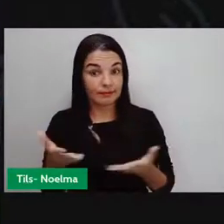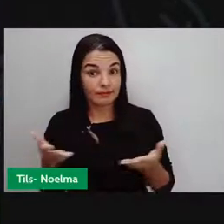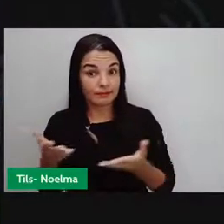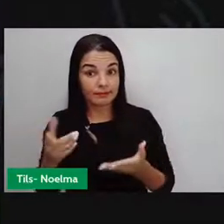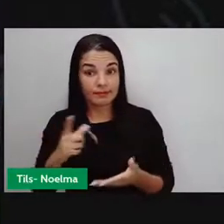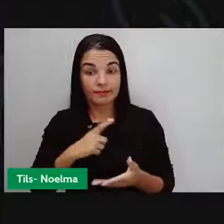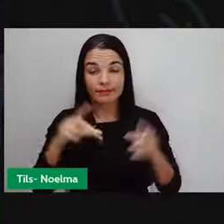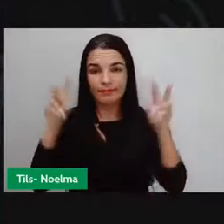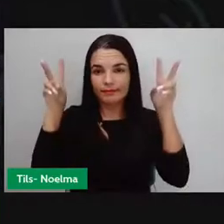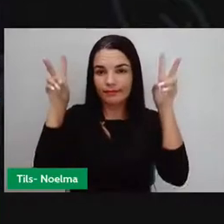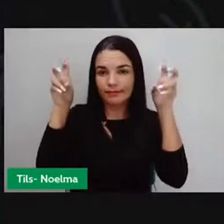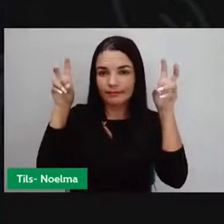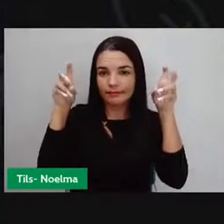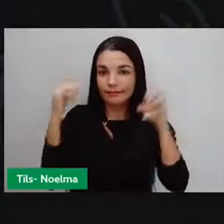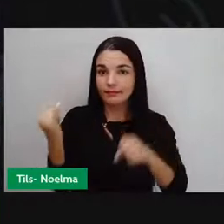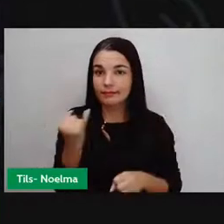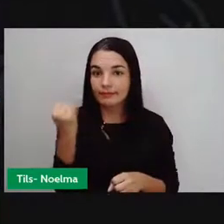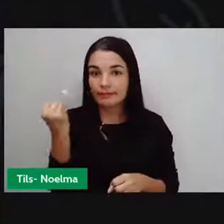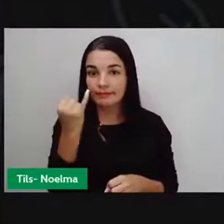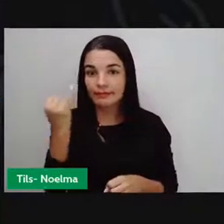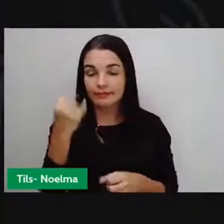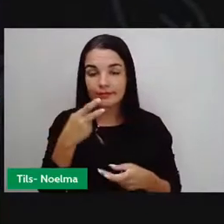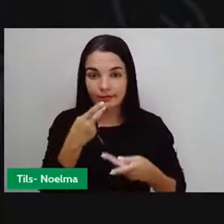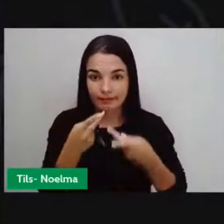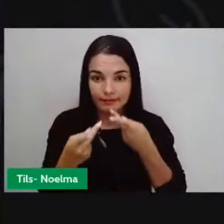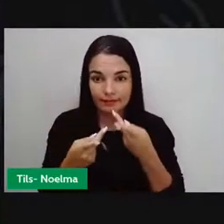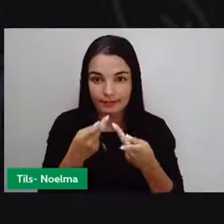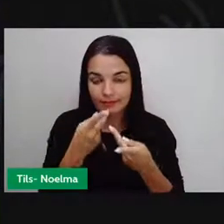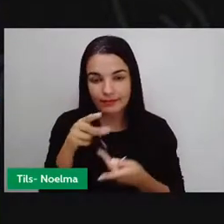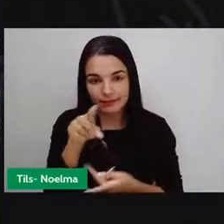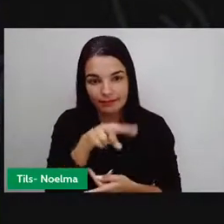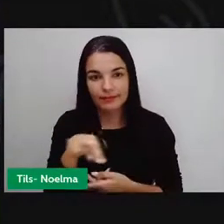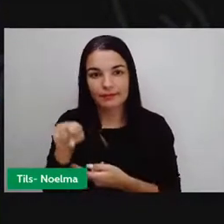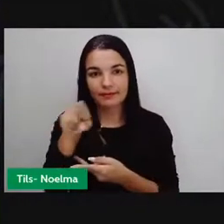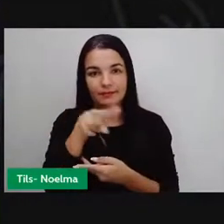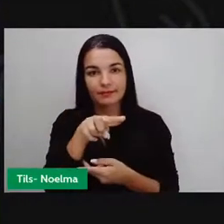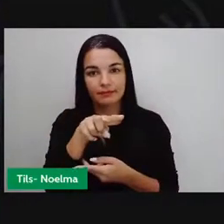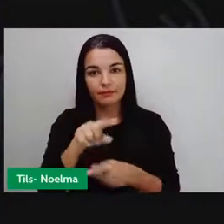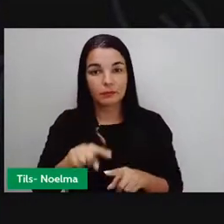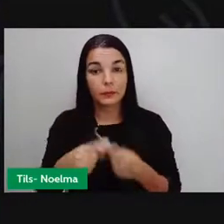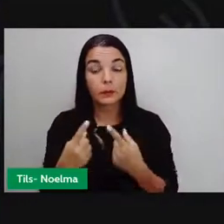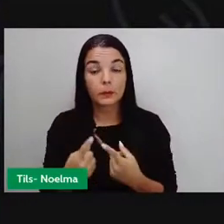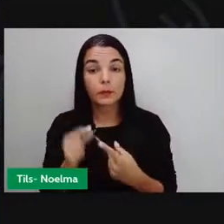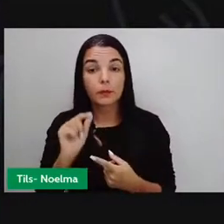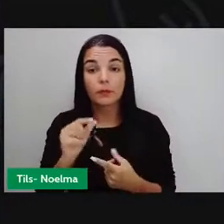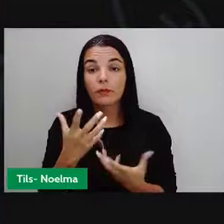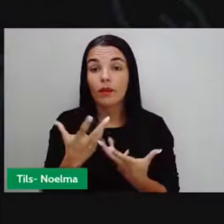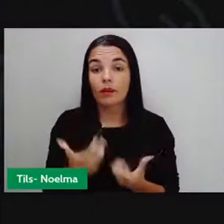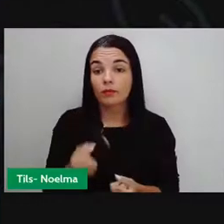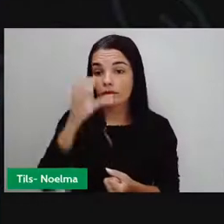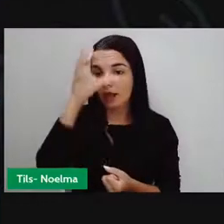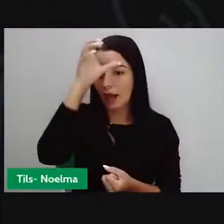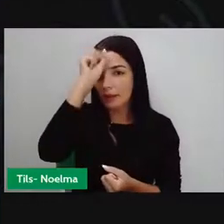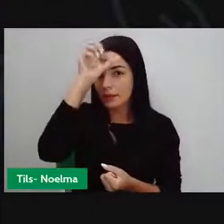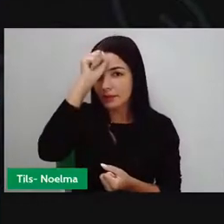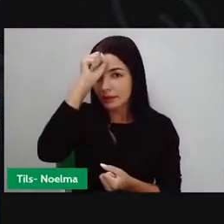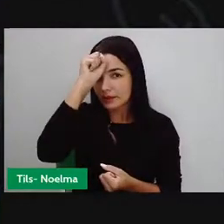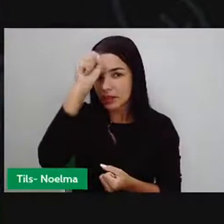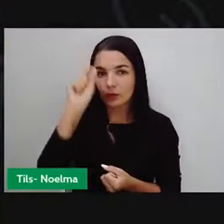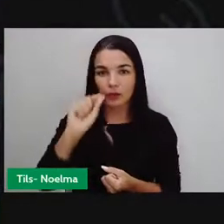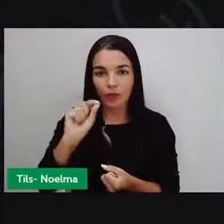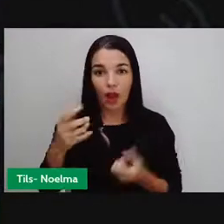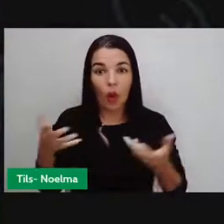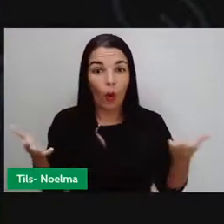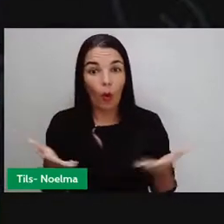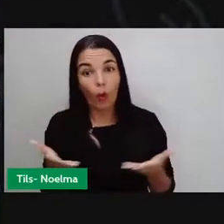mais um tema interessante para falar, não é? Então, o que vamos aprender? O que aprenderemos?